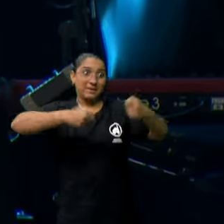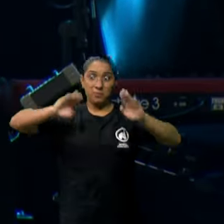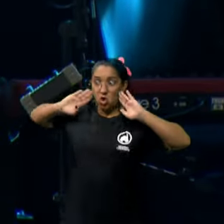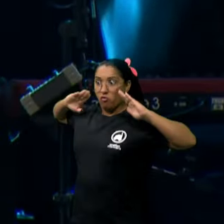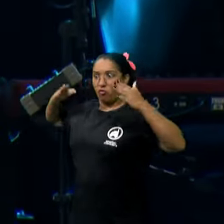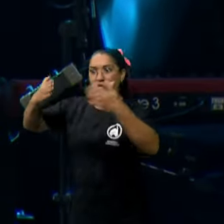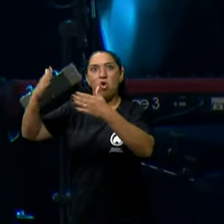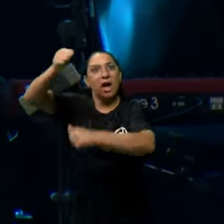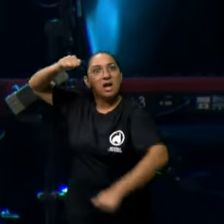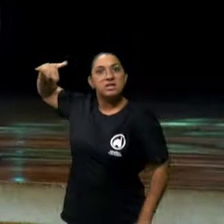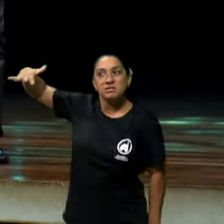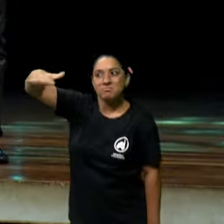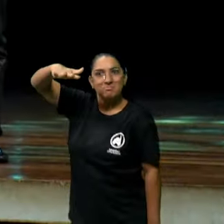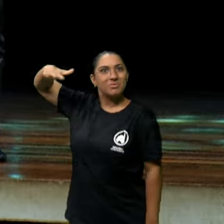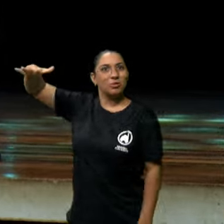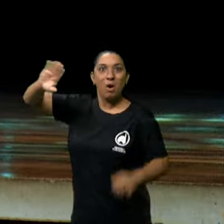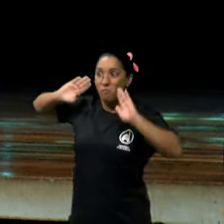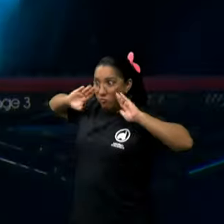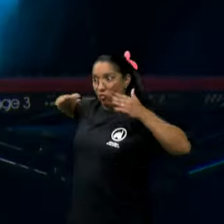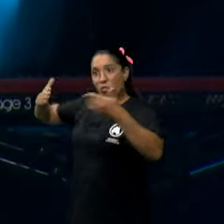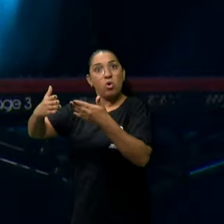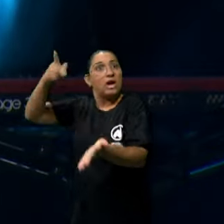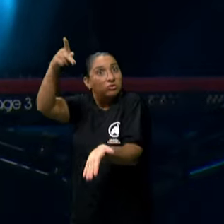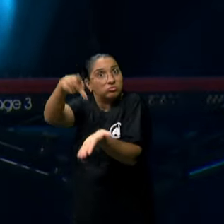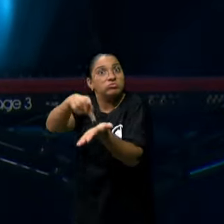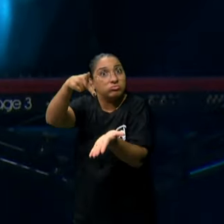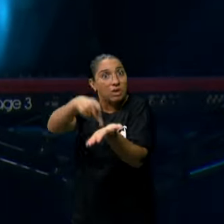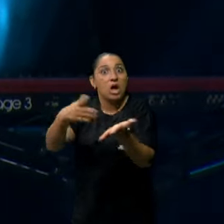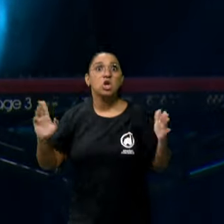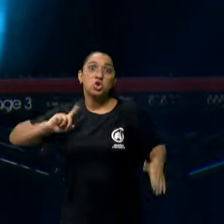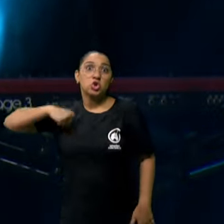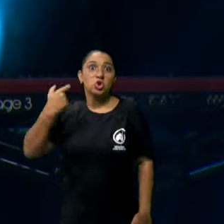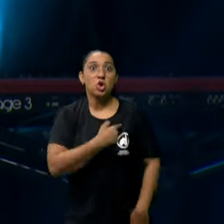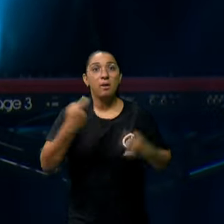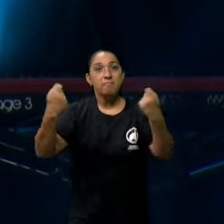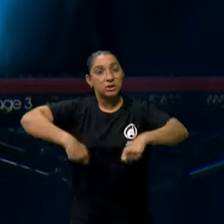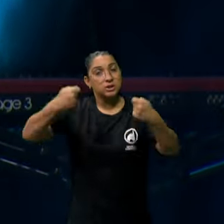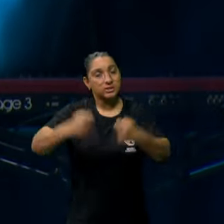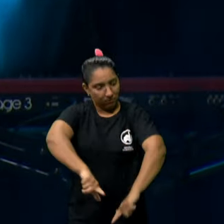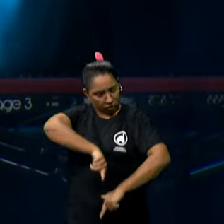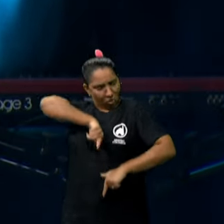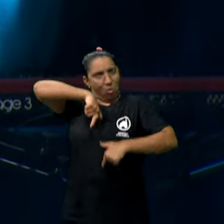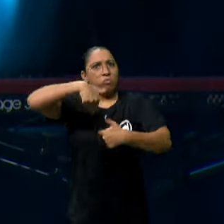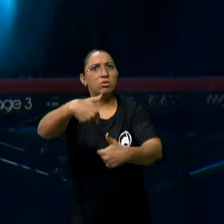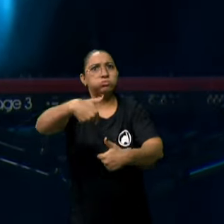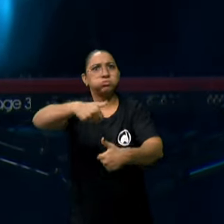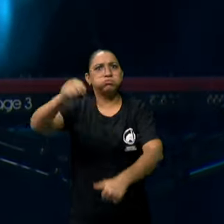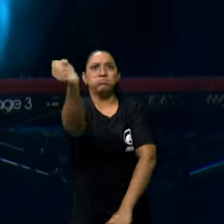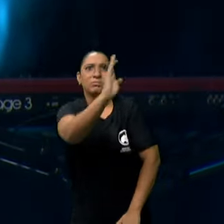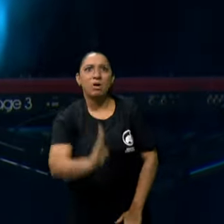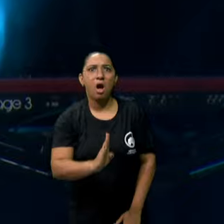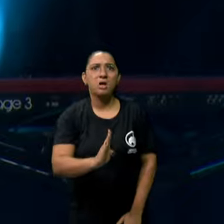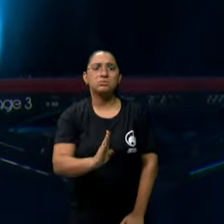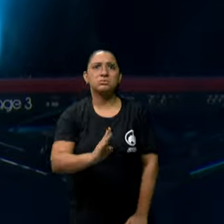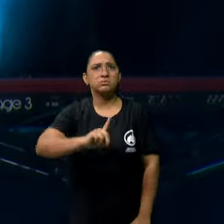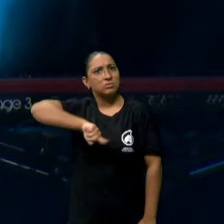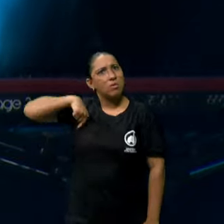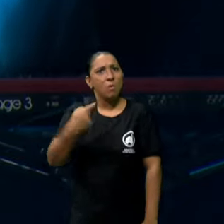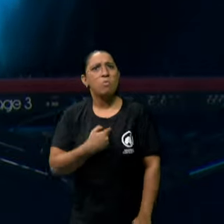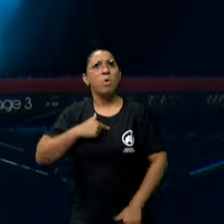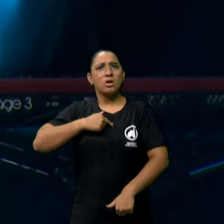fale agora vamos tocar na guerra falei é a hora de guerreiro pelo Brasil Fale a hora de ganhar